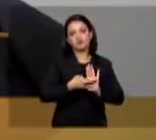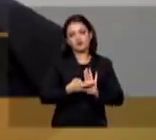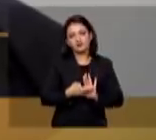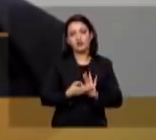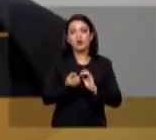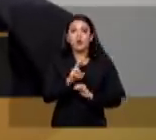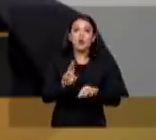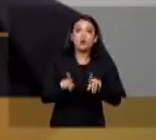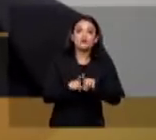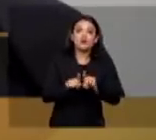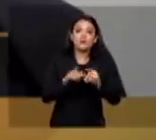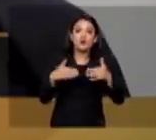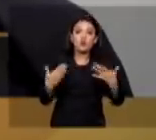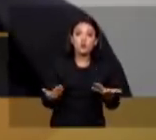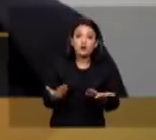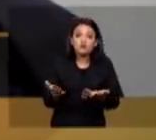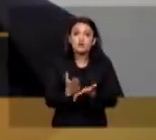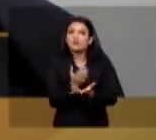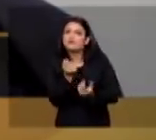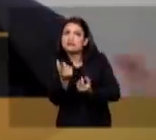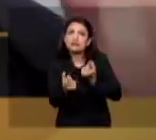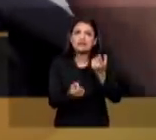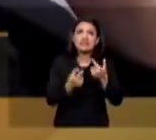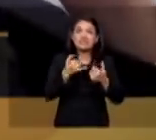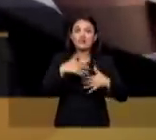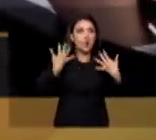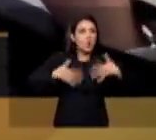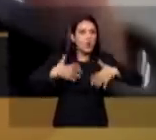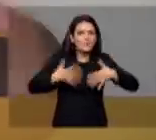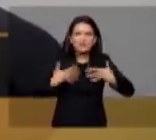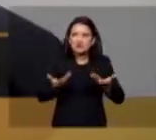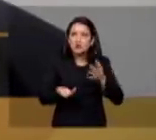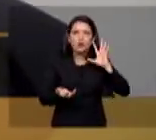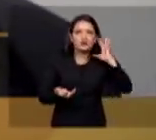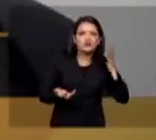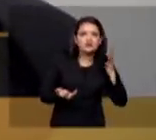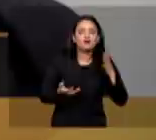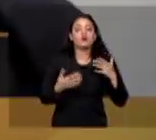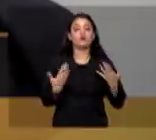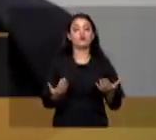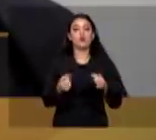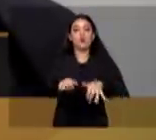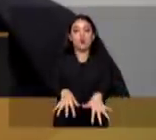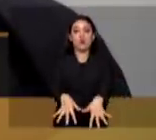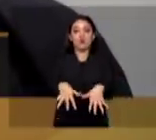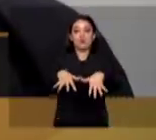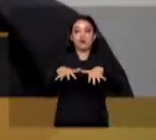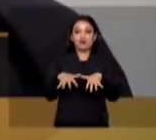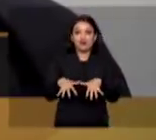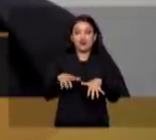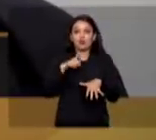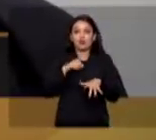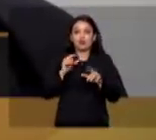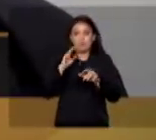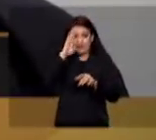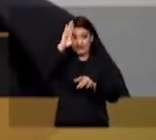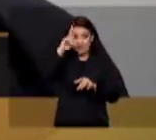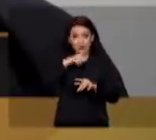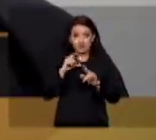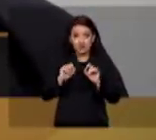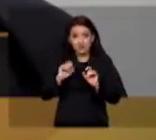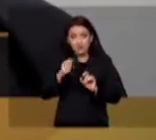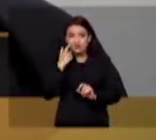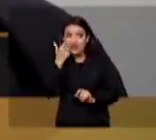ou em situações absolutamente teratológicas. Em outras palavras, o plenário tem a prerrogativa de